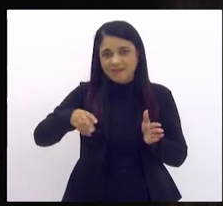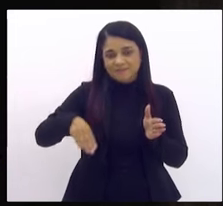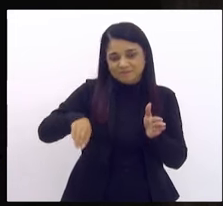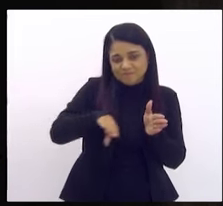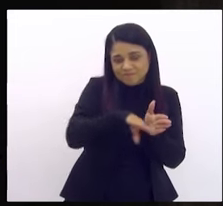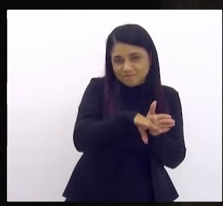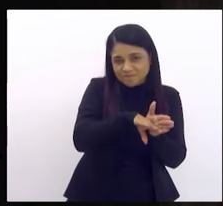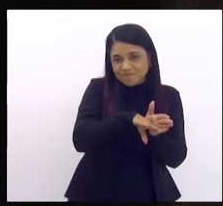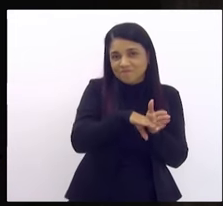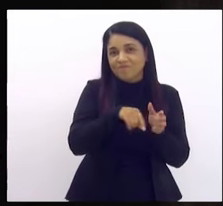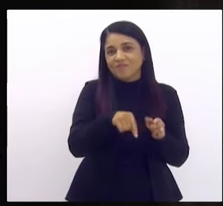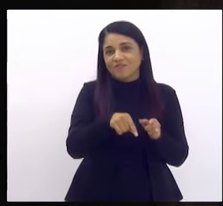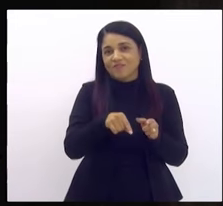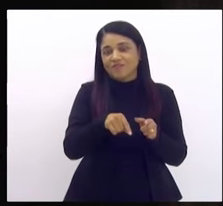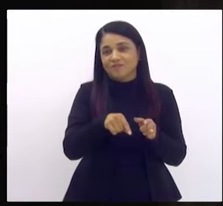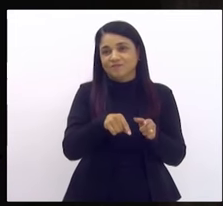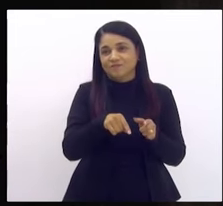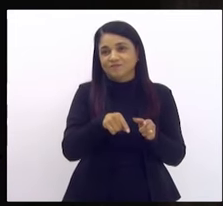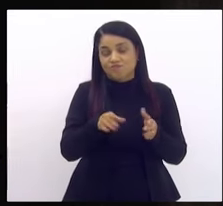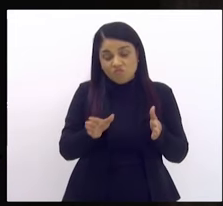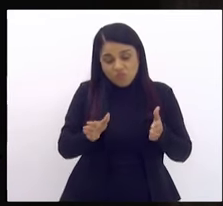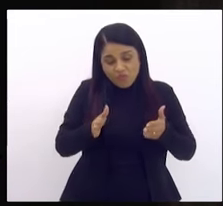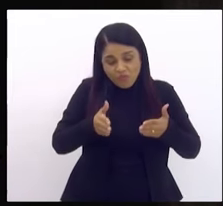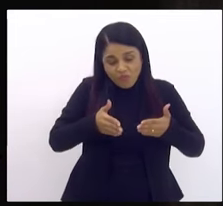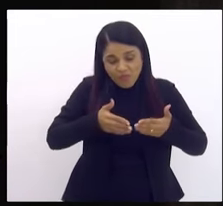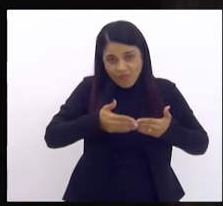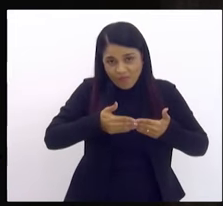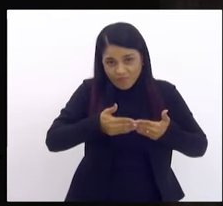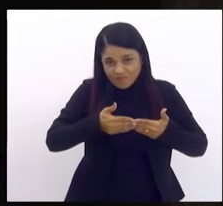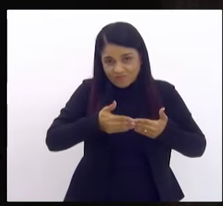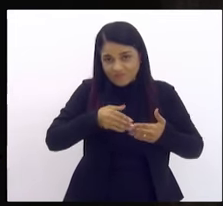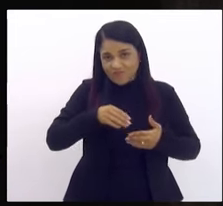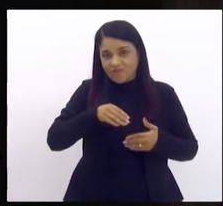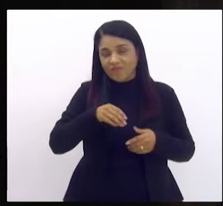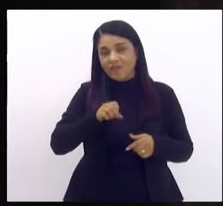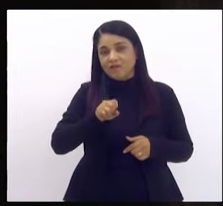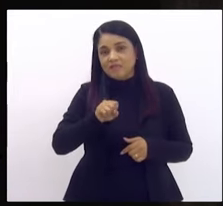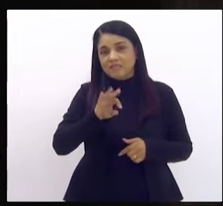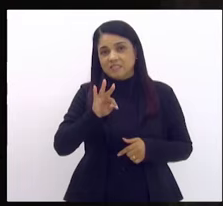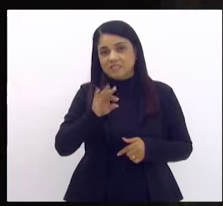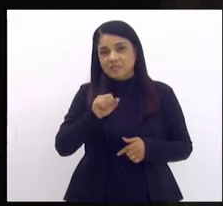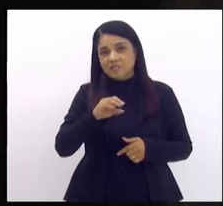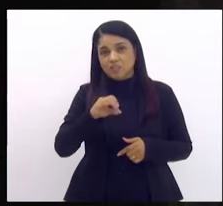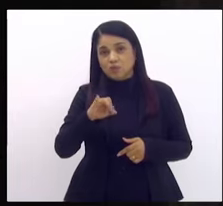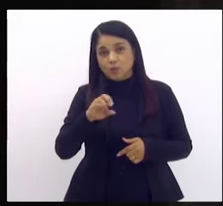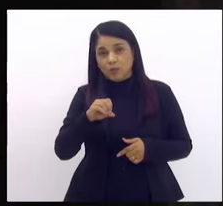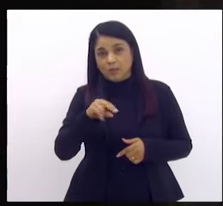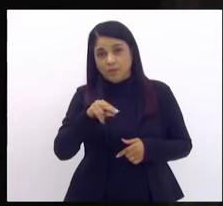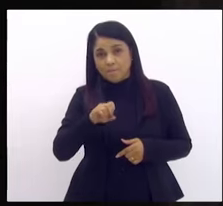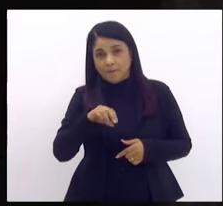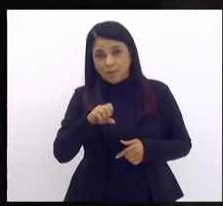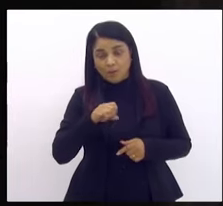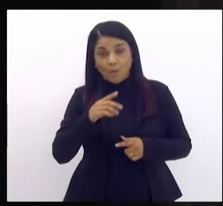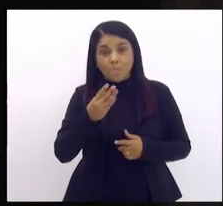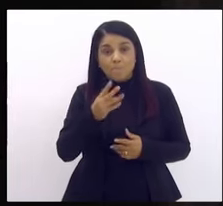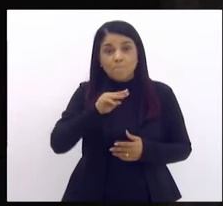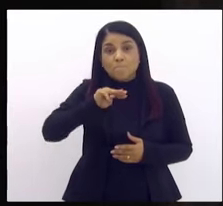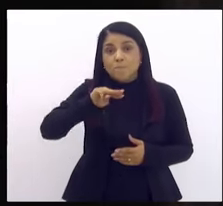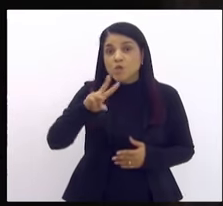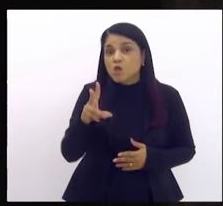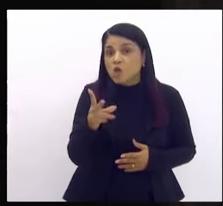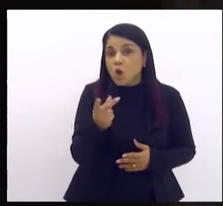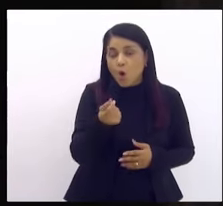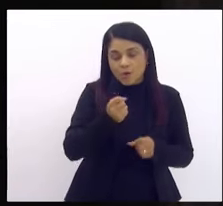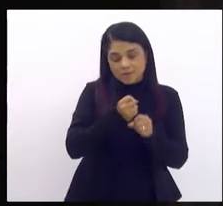fechamento. Estacionamento esse que movimenta milhões por ano. E para onde está indo esse dinheiro? Há